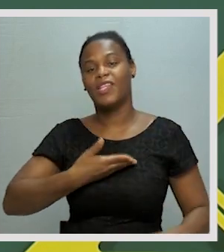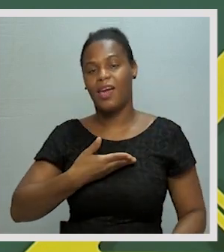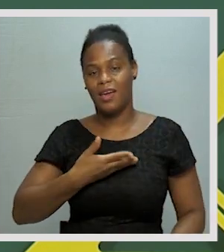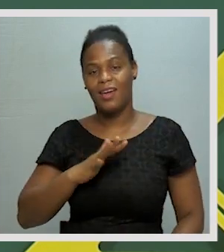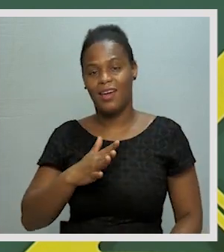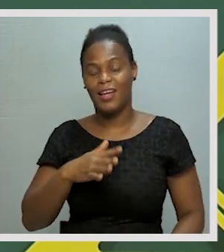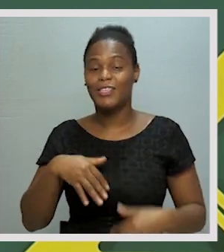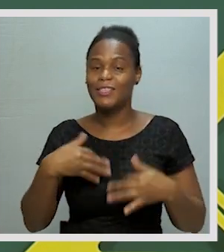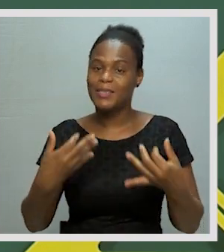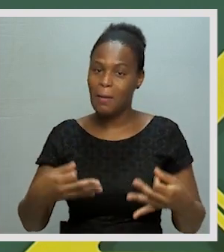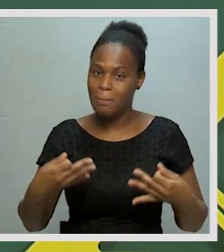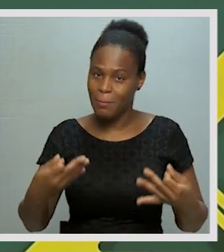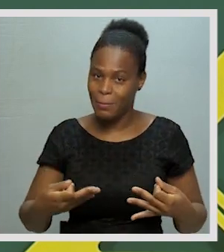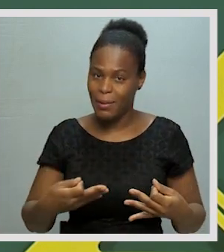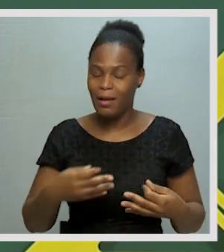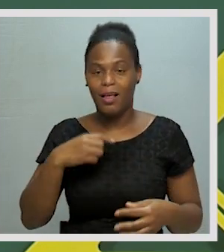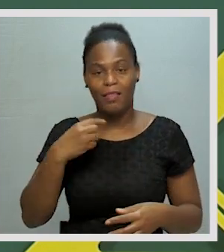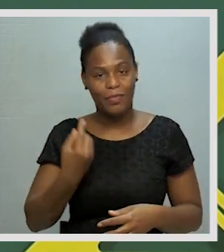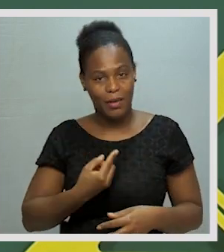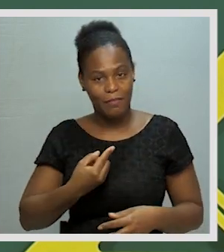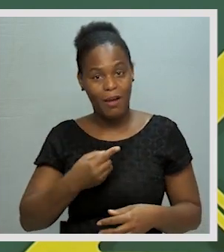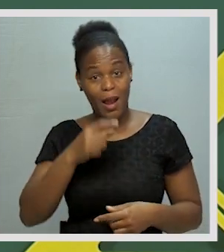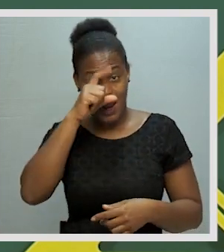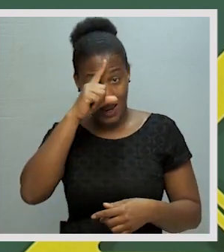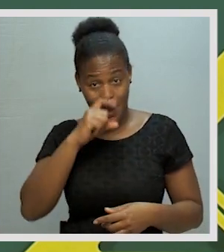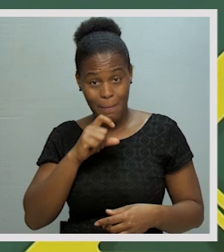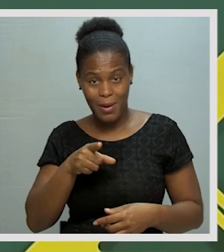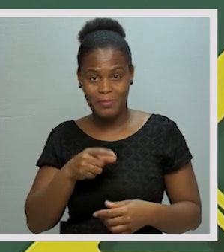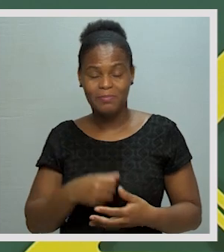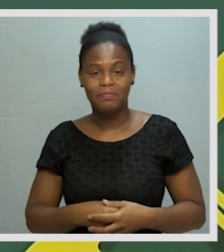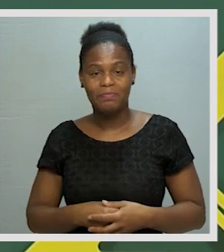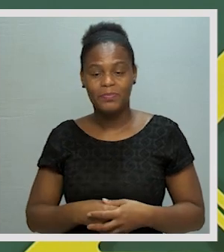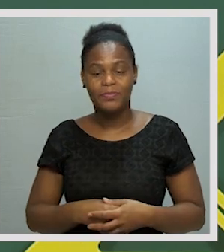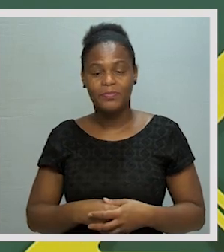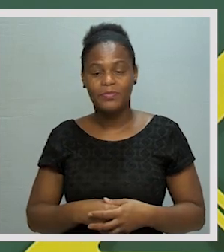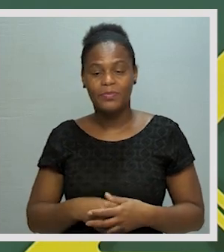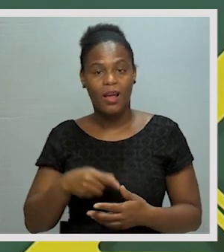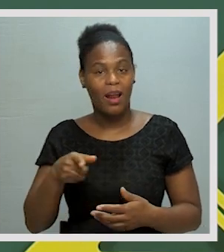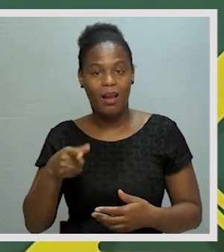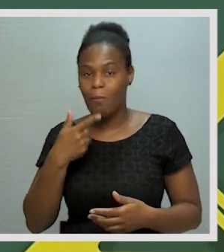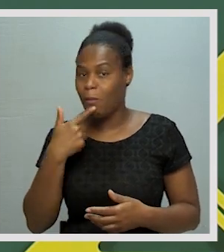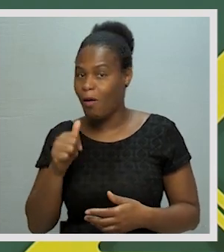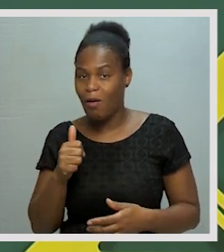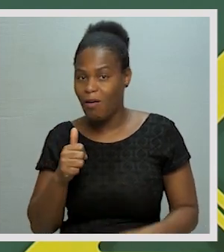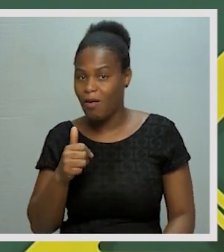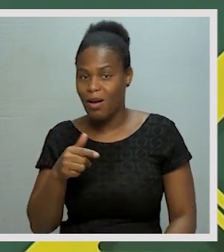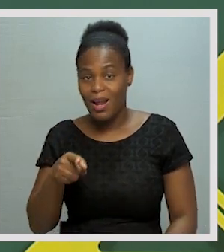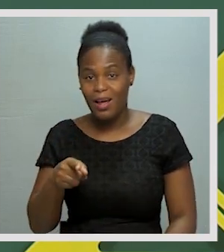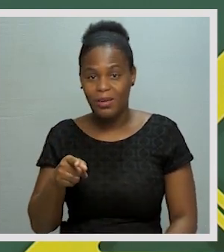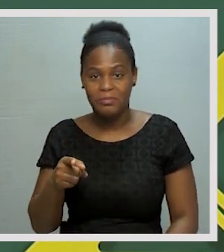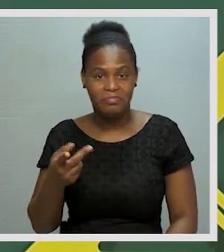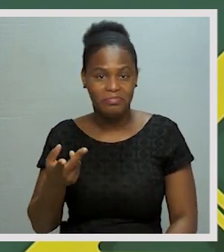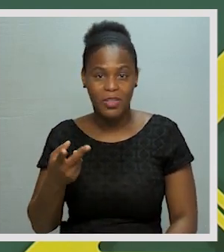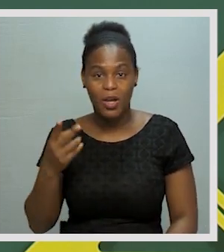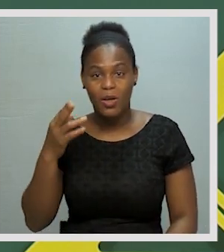dá 12. E 12 são uma dezena e 2 unidades. Se aqui esse